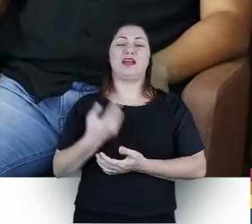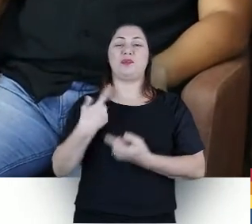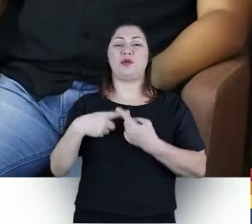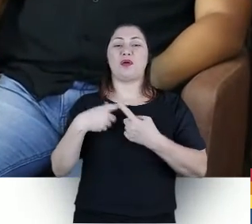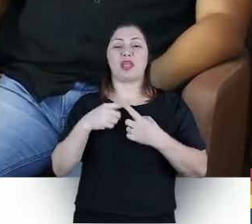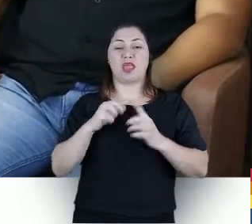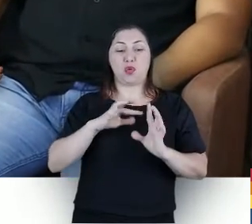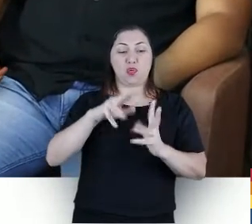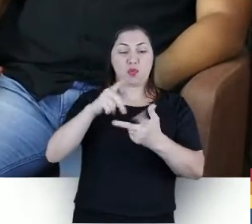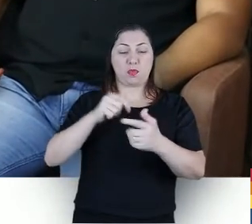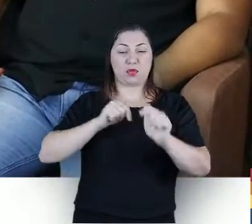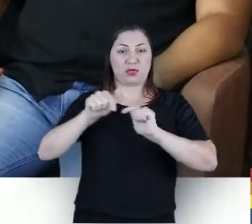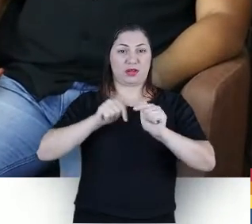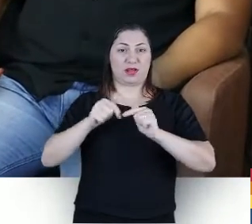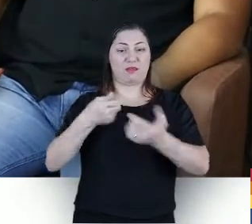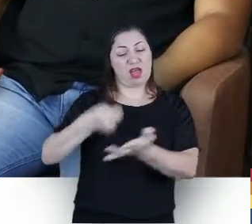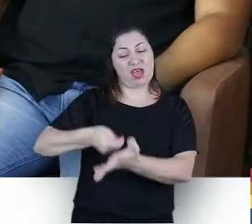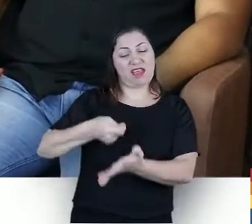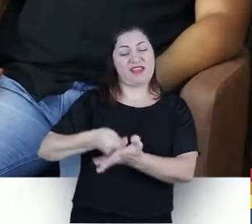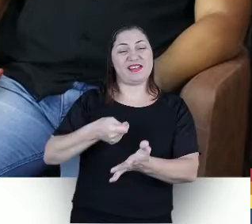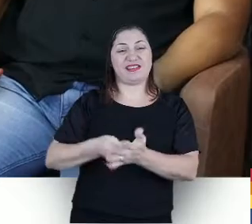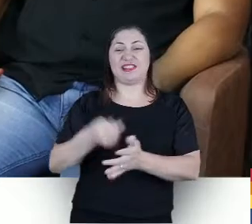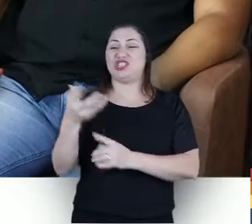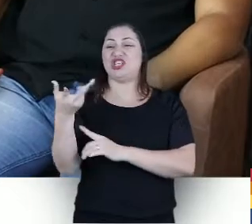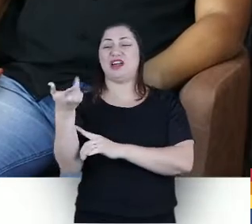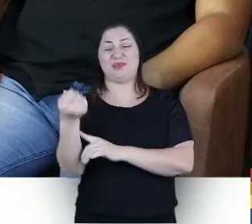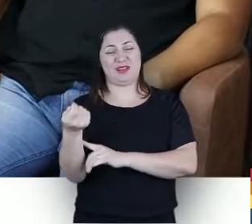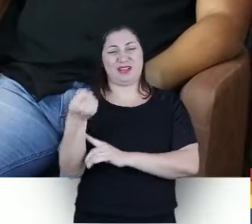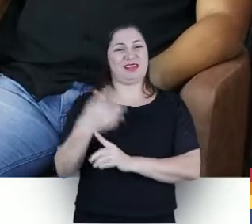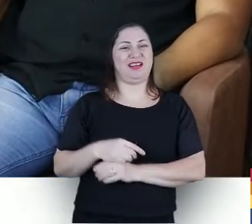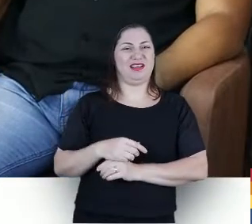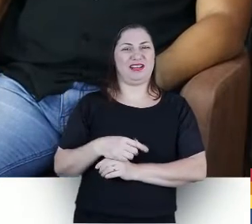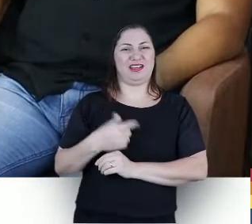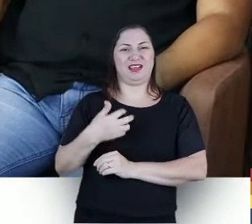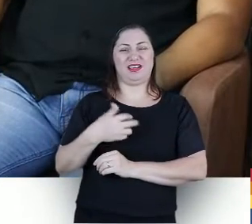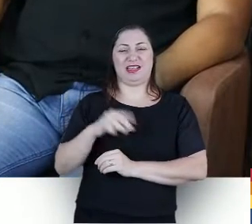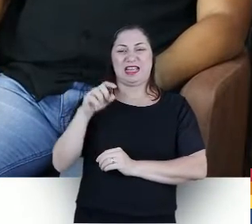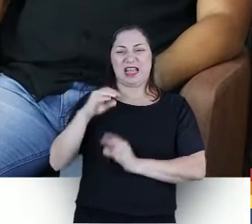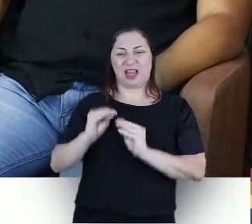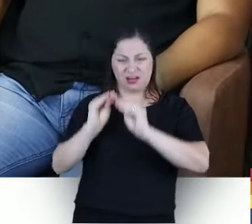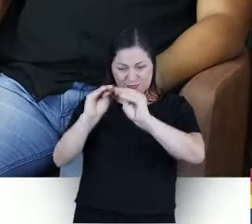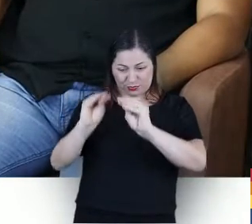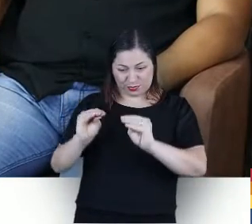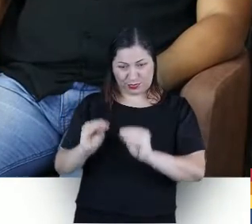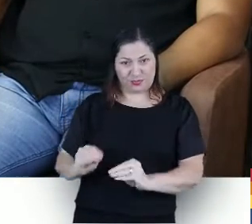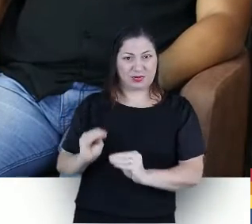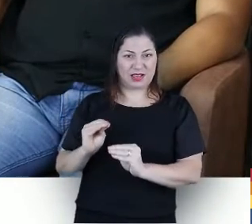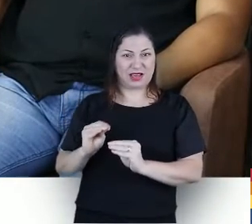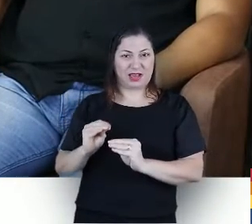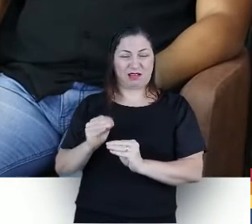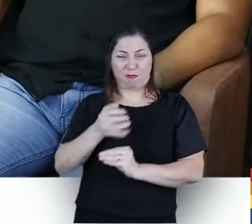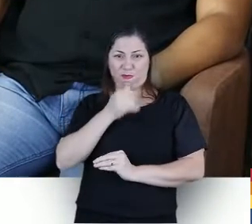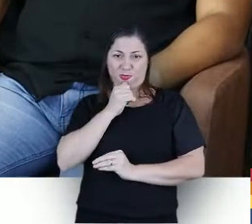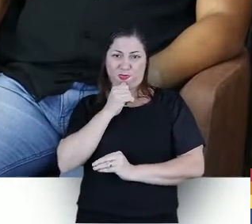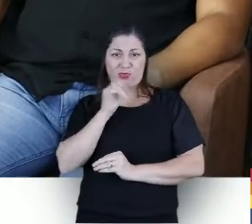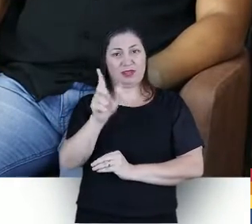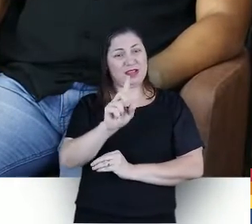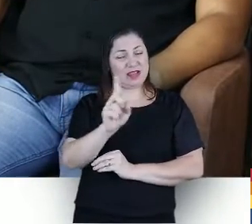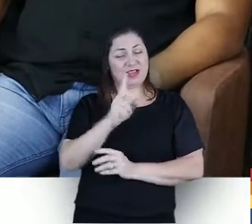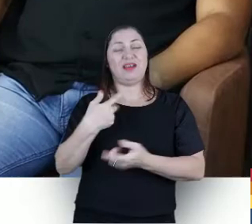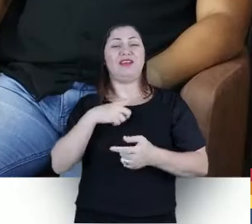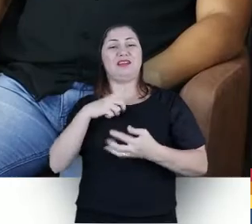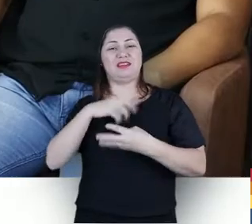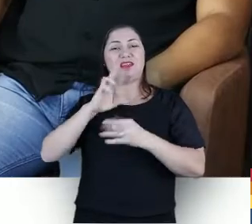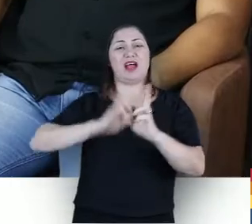Porque linguagens assusta mesmo, né? São muitas. Então, mas é importante que ele conheça mesmo, né? E acho bem válido. Até porque